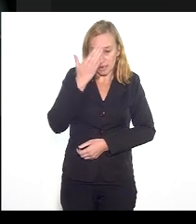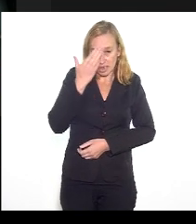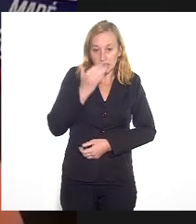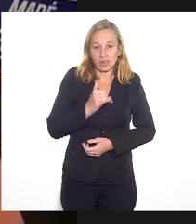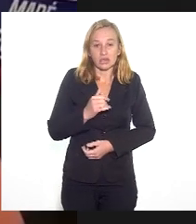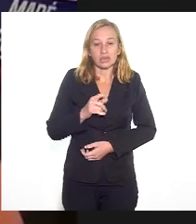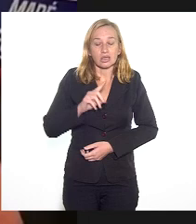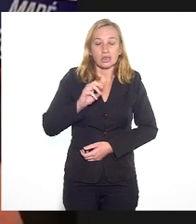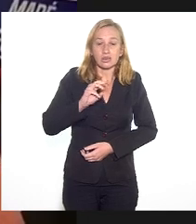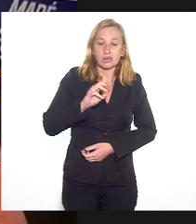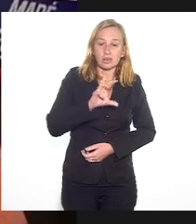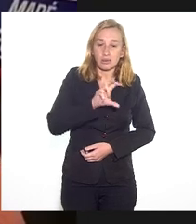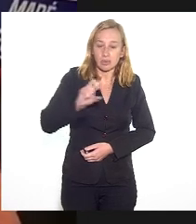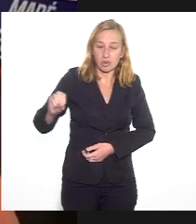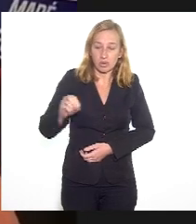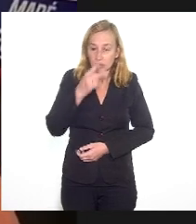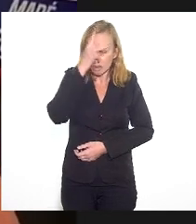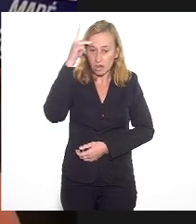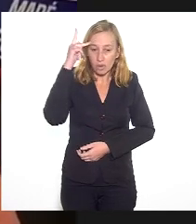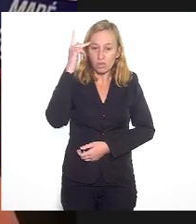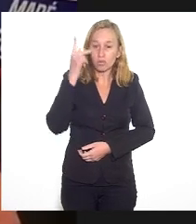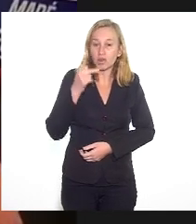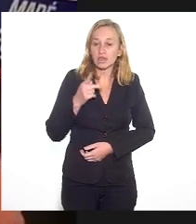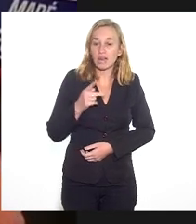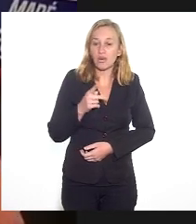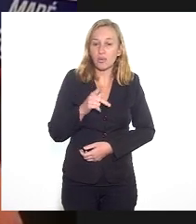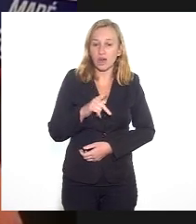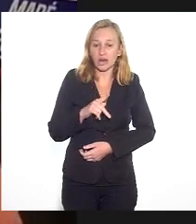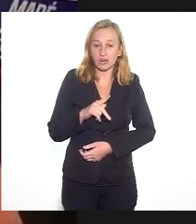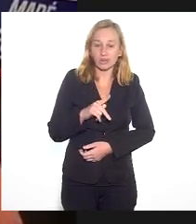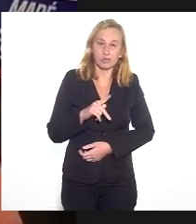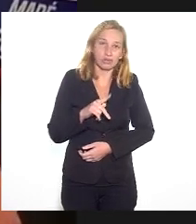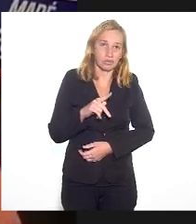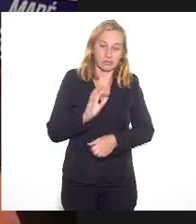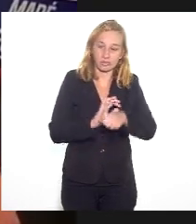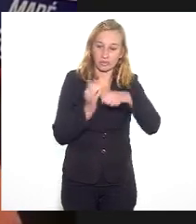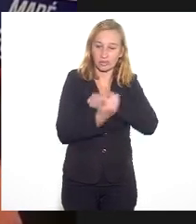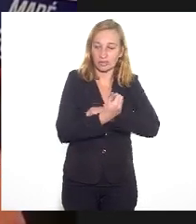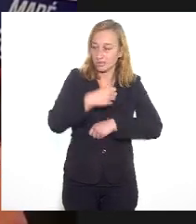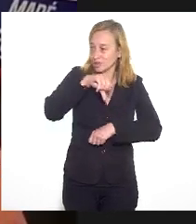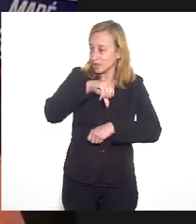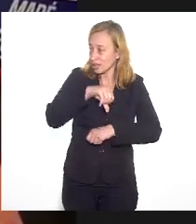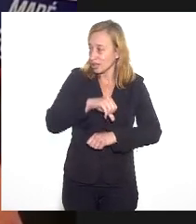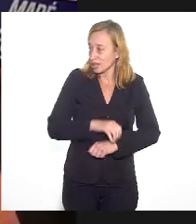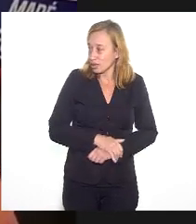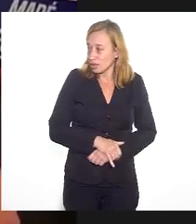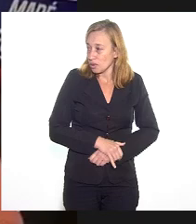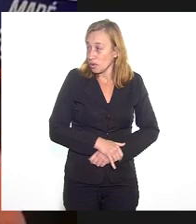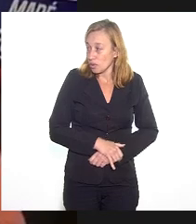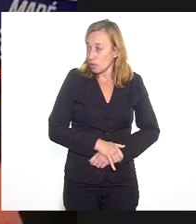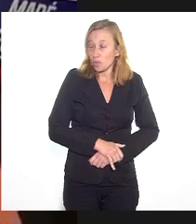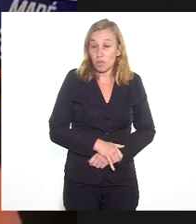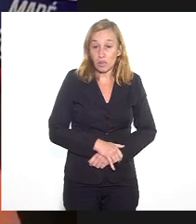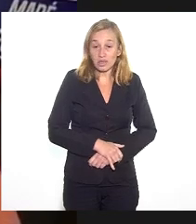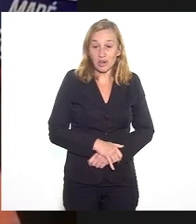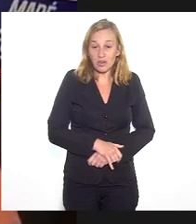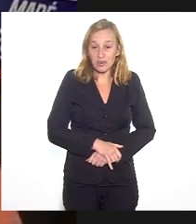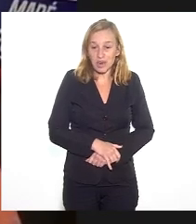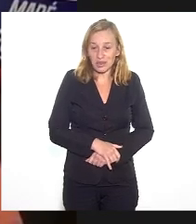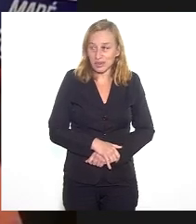500.000 de pessoas mortas pela Covid-19 no Brasil, mas não só pela